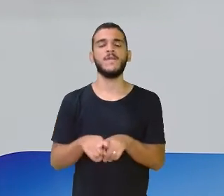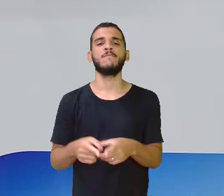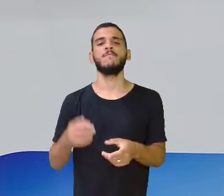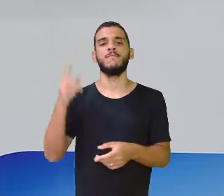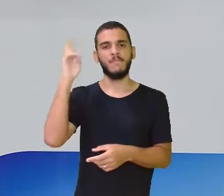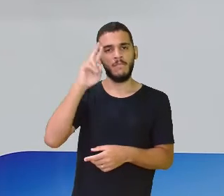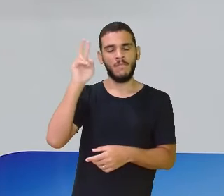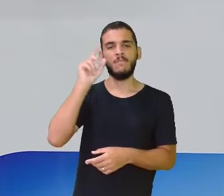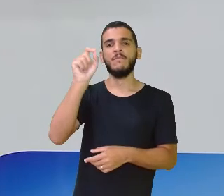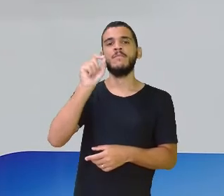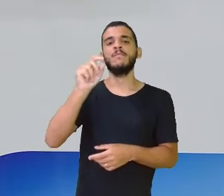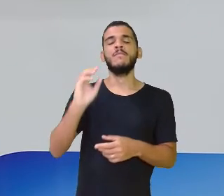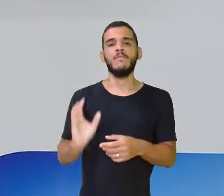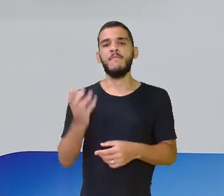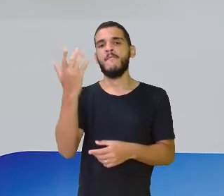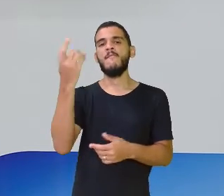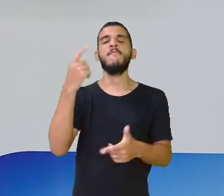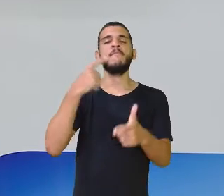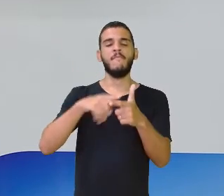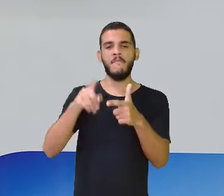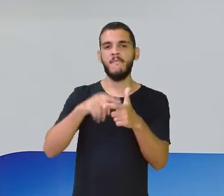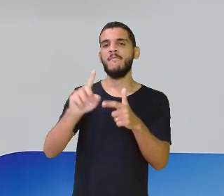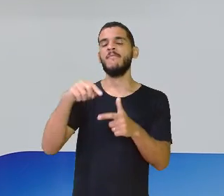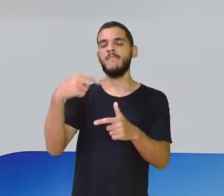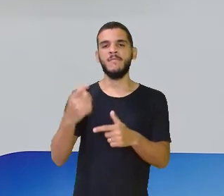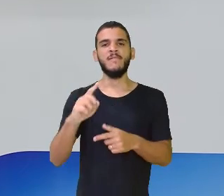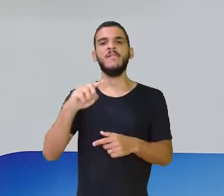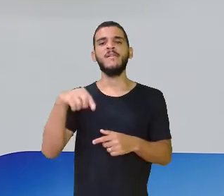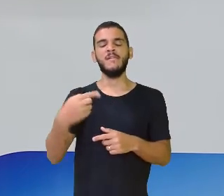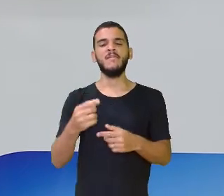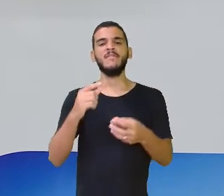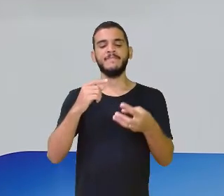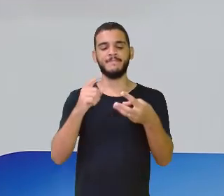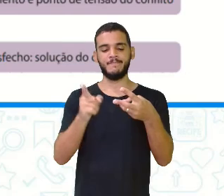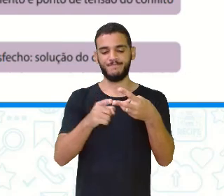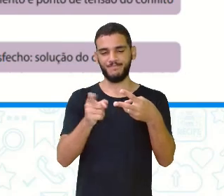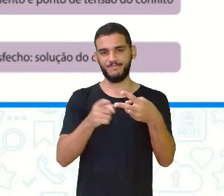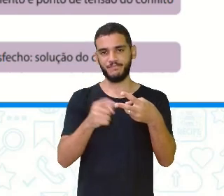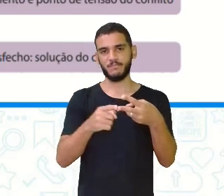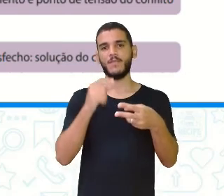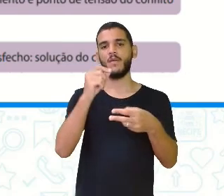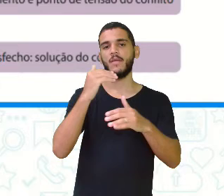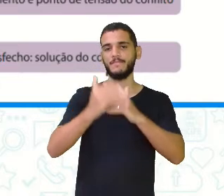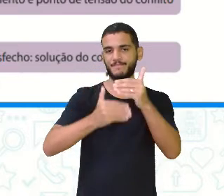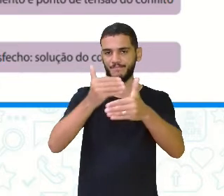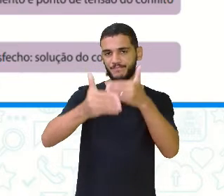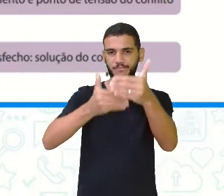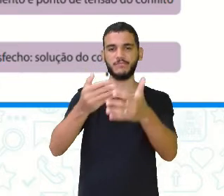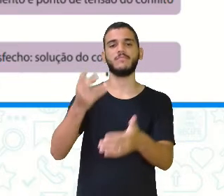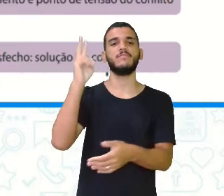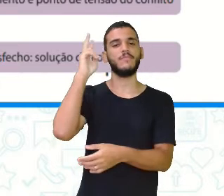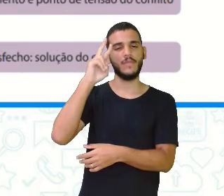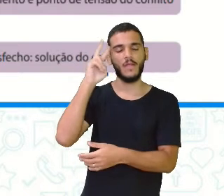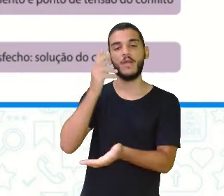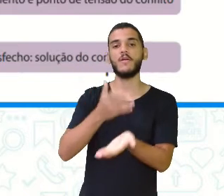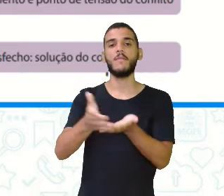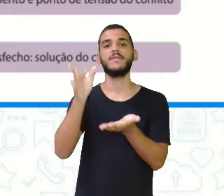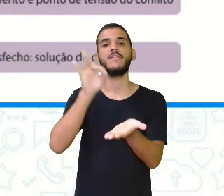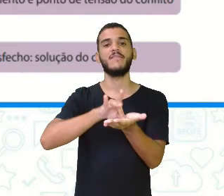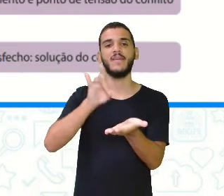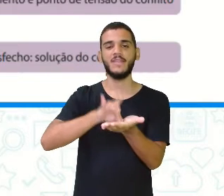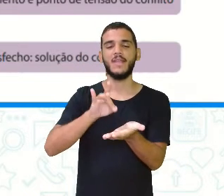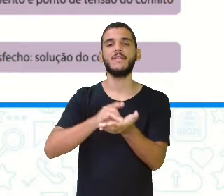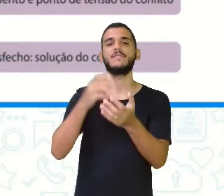rapidinha no problema que está surgindo. Depois da introdução, nós temos o desenvolvimento, que é onde a história começa realmente a